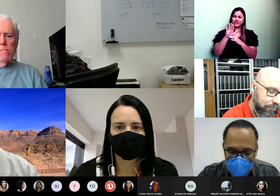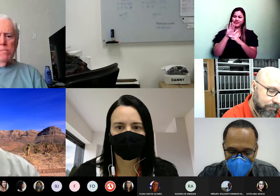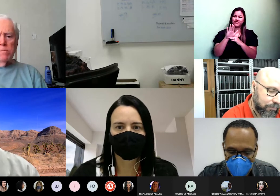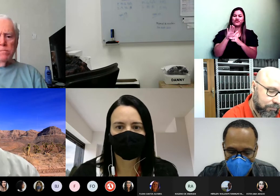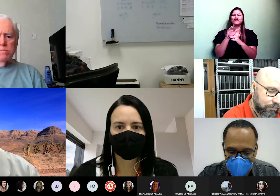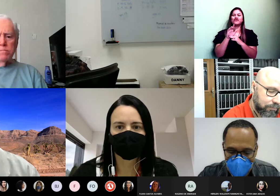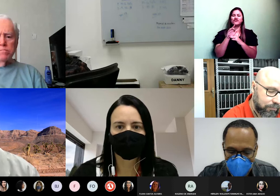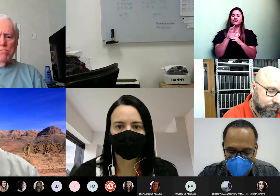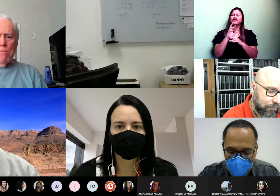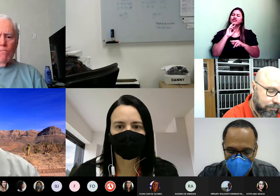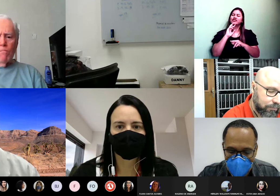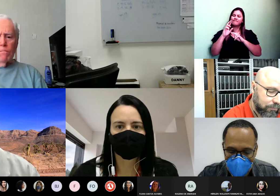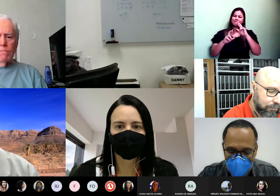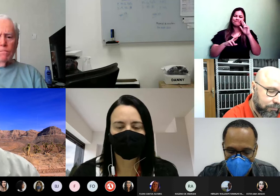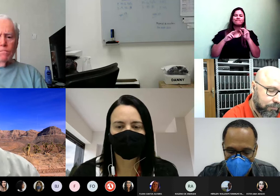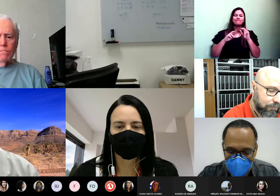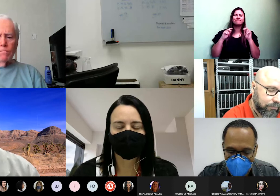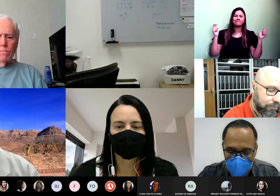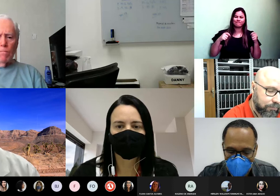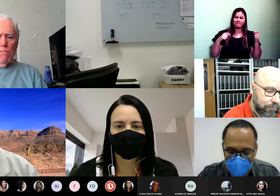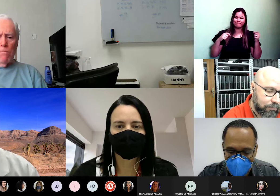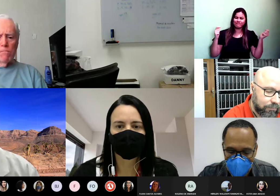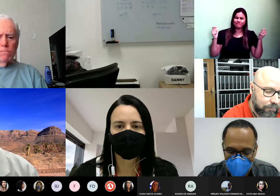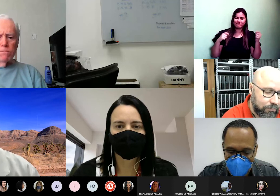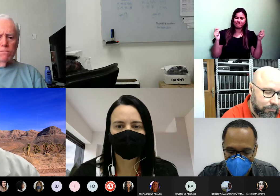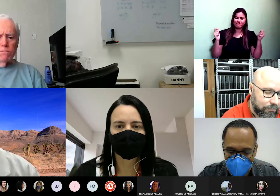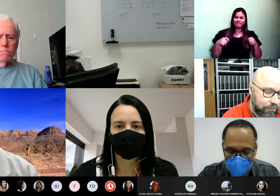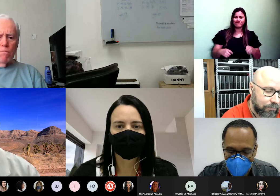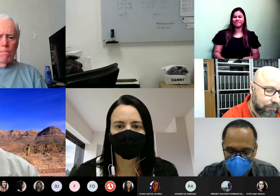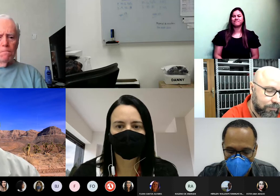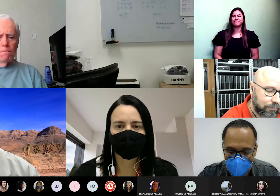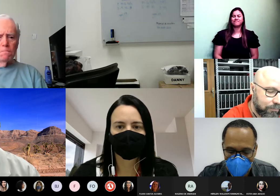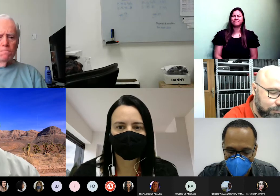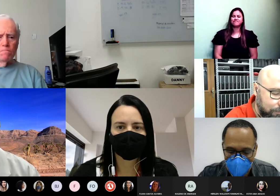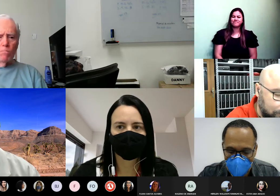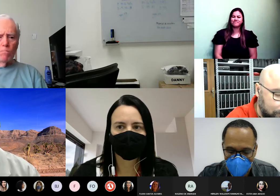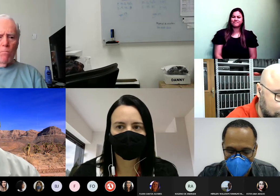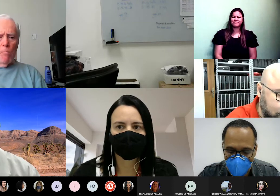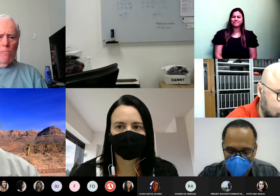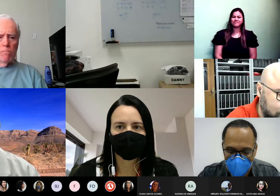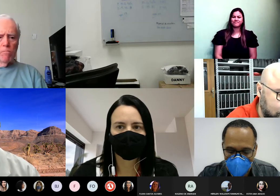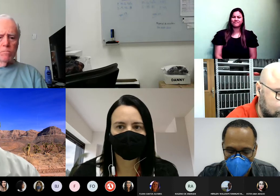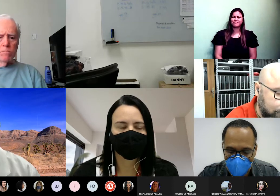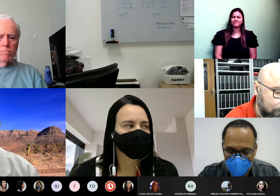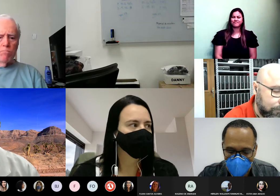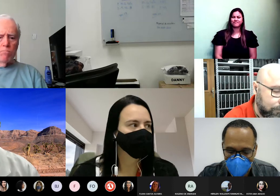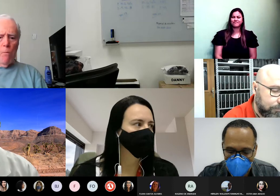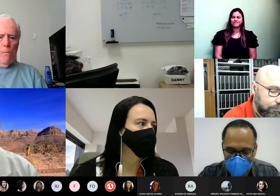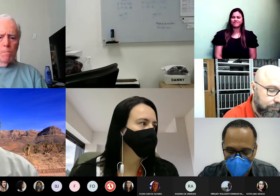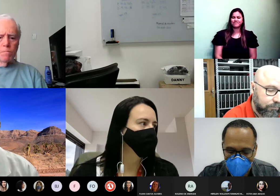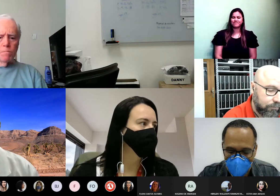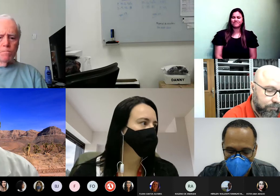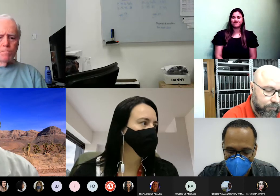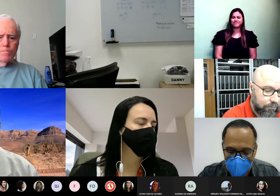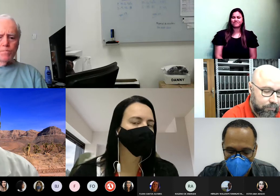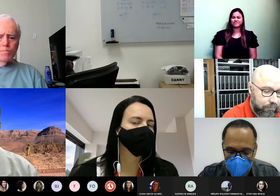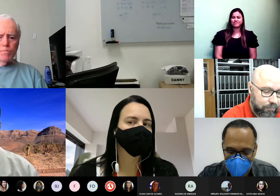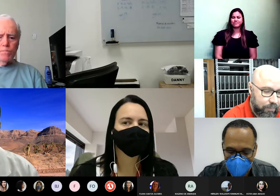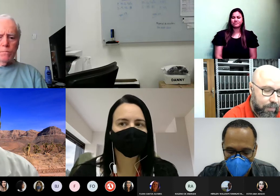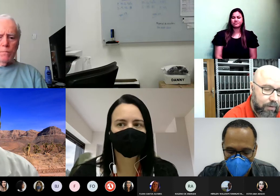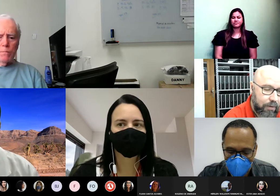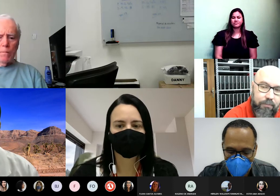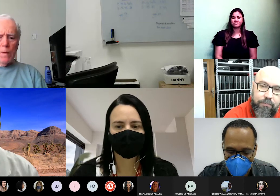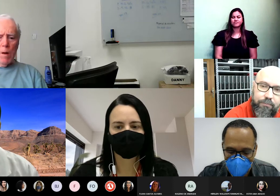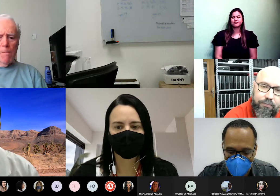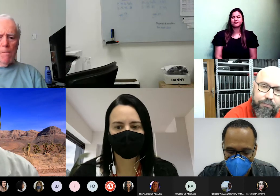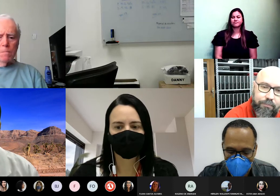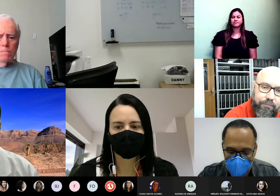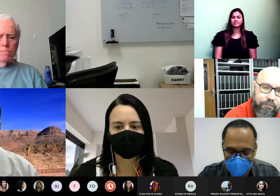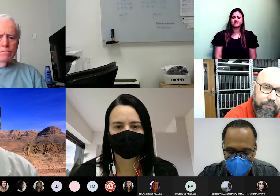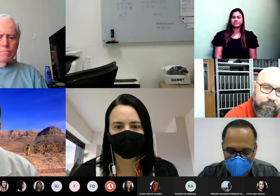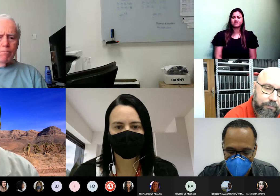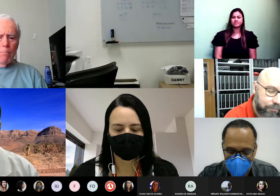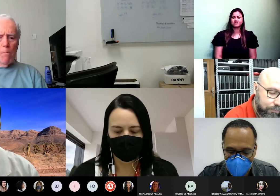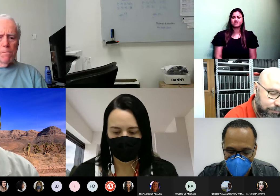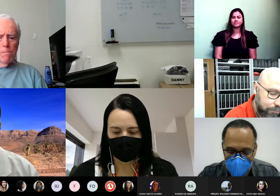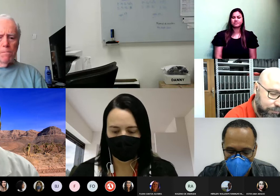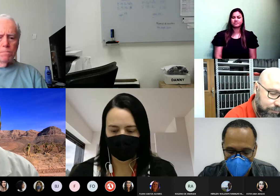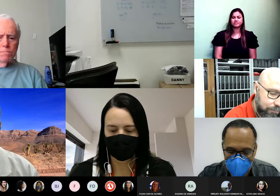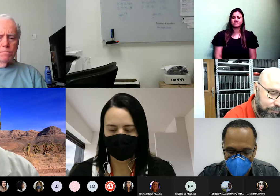conhecimento e responder, a gente vai dirimindo as dúvidas que possam aparecer.